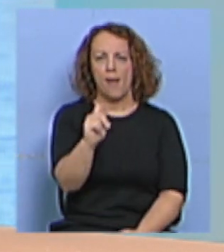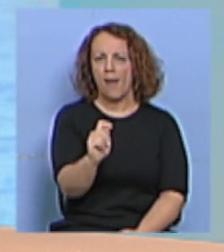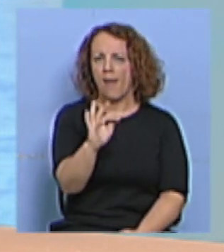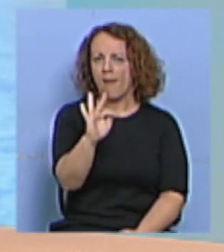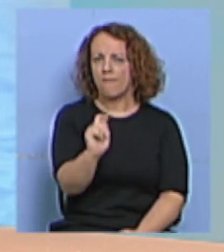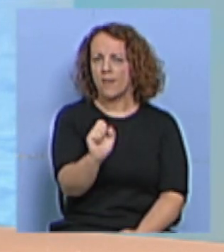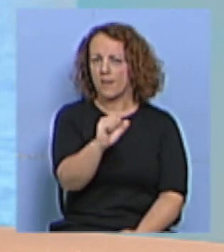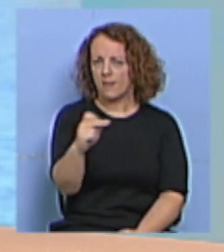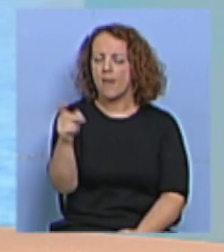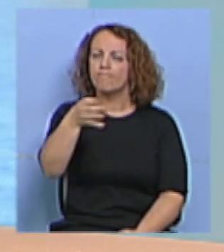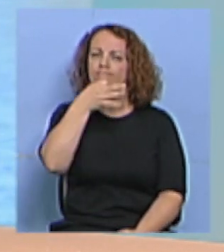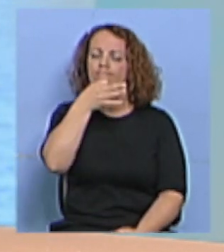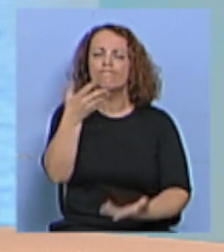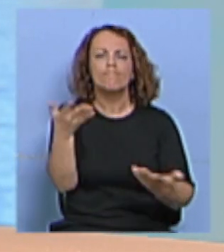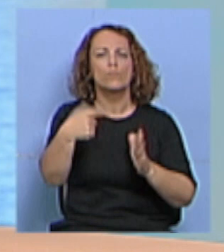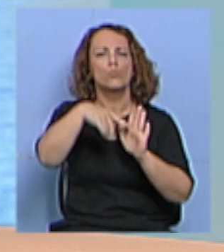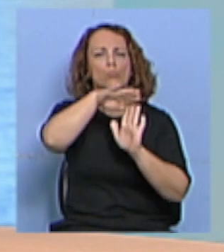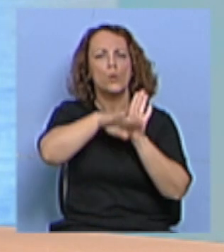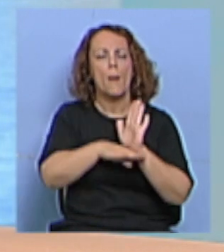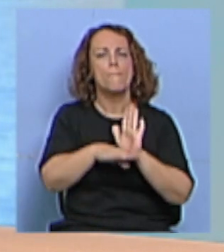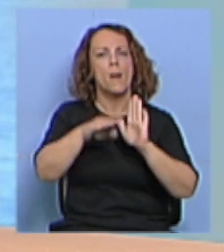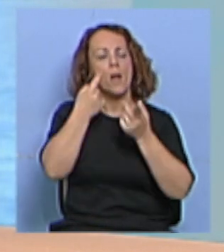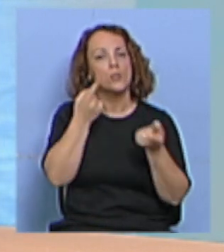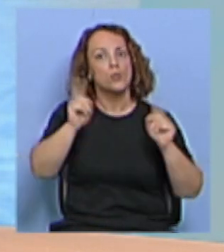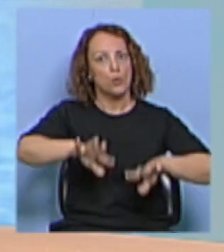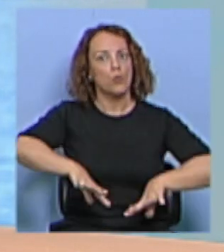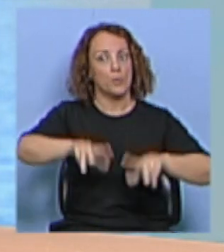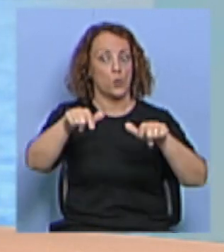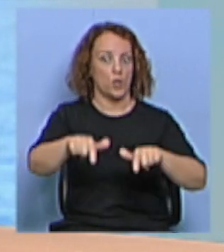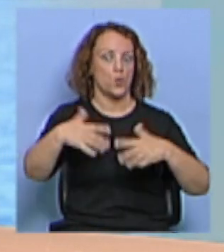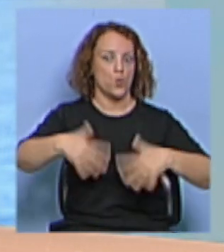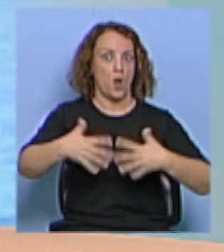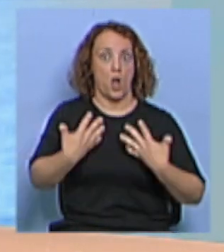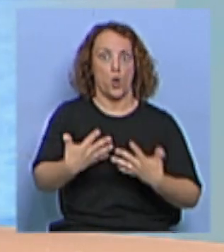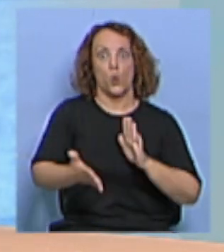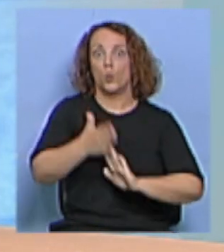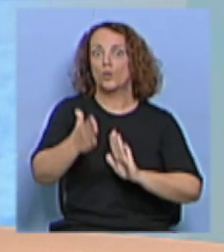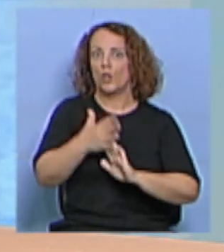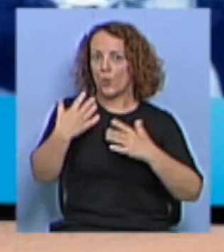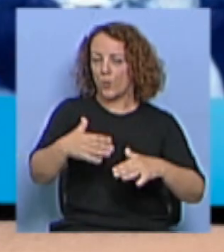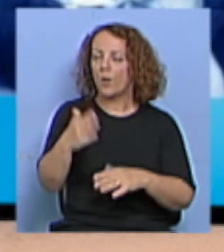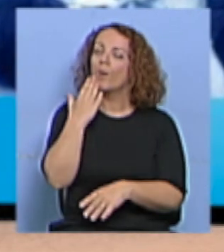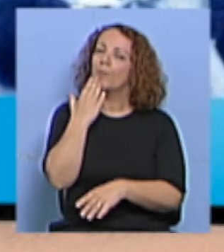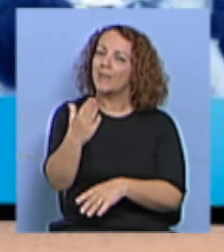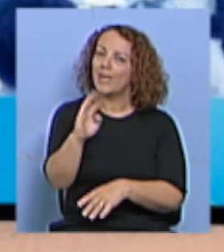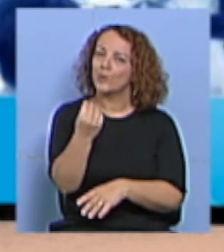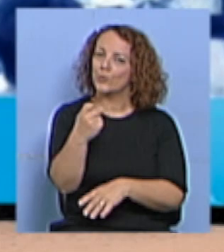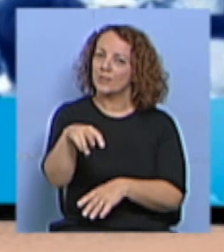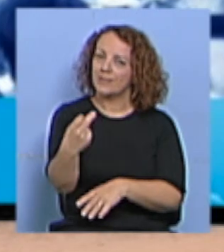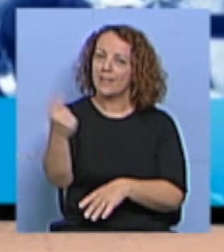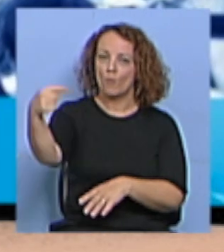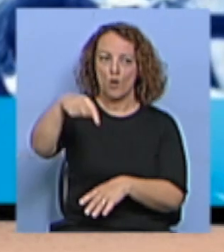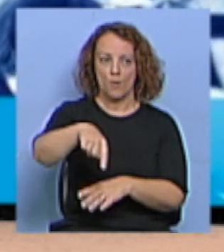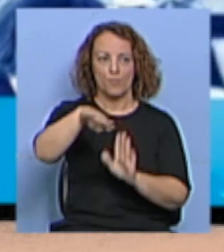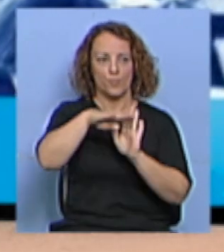de programas de cooperação que nestes momentos se tornam ainda mais urgentes. Obrigado, Susana, por estar